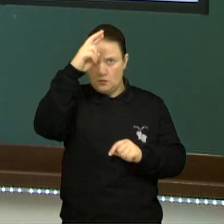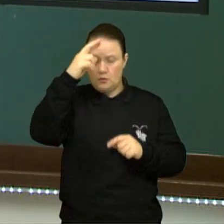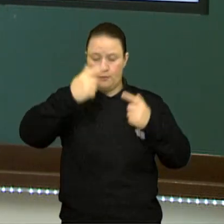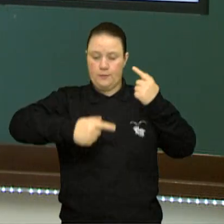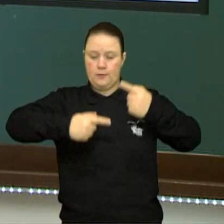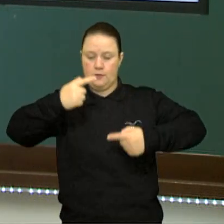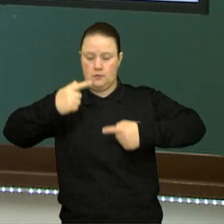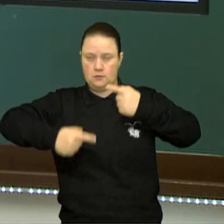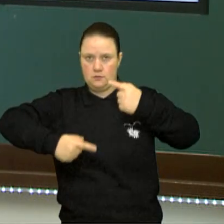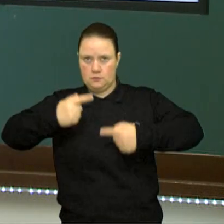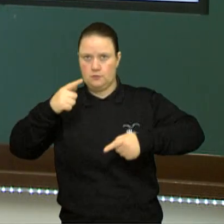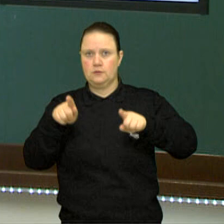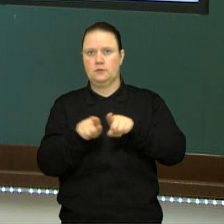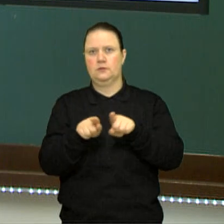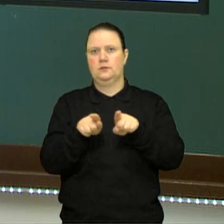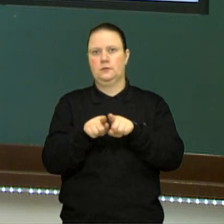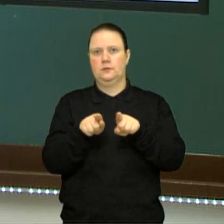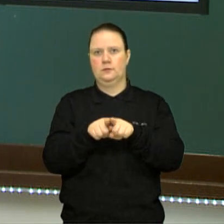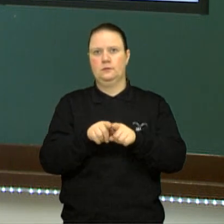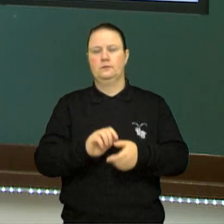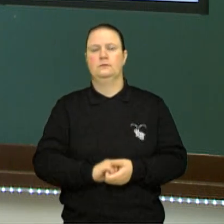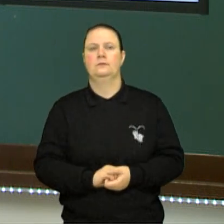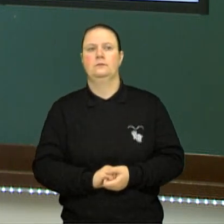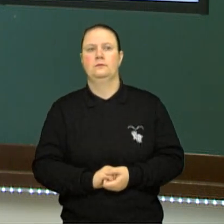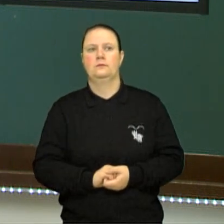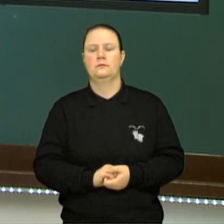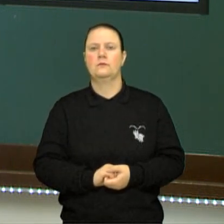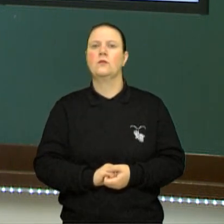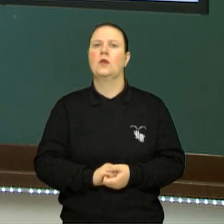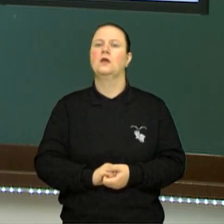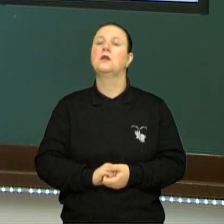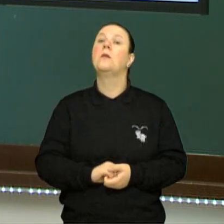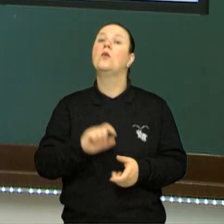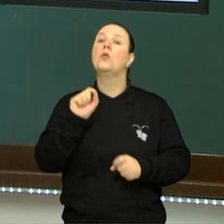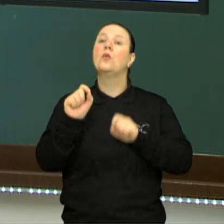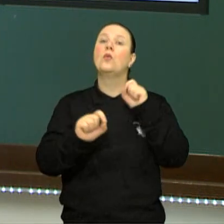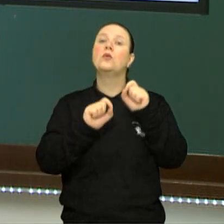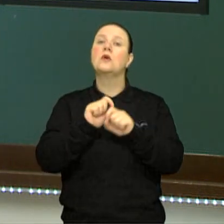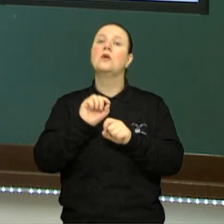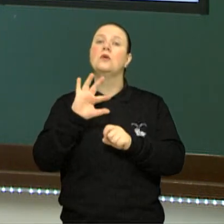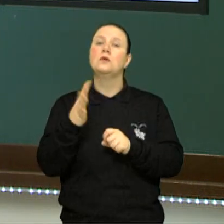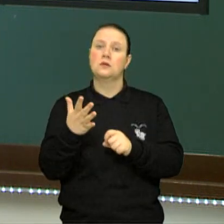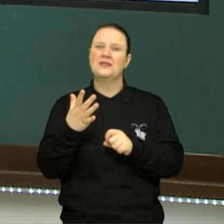na religião muçulmana, religião islâmica, perdão, a gente tem